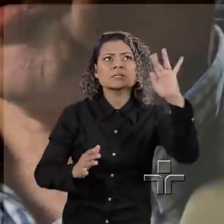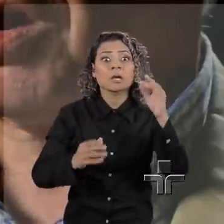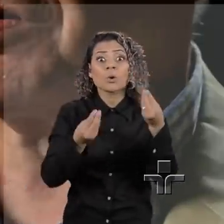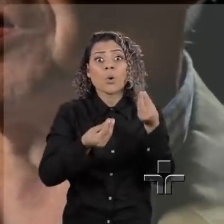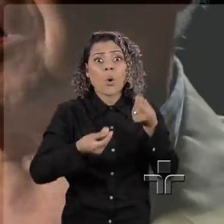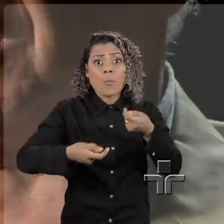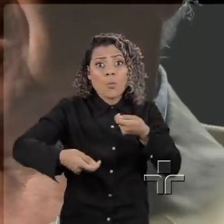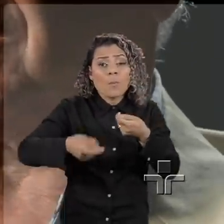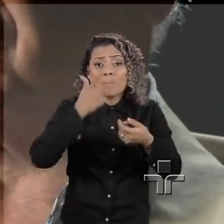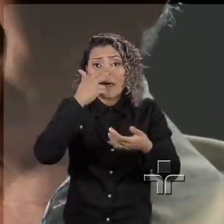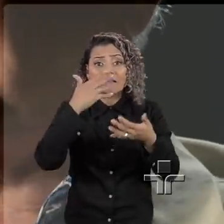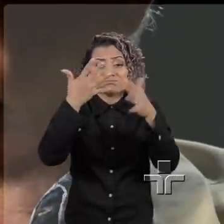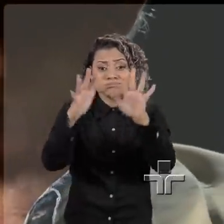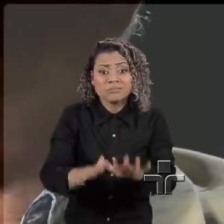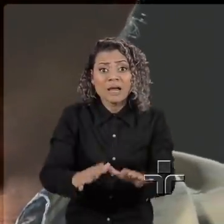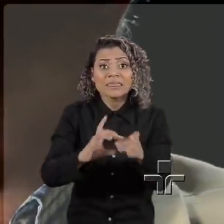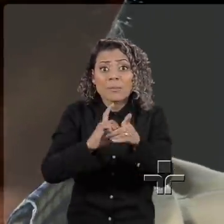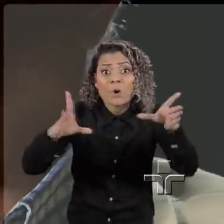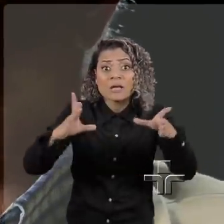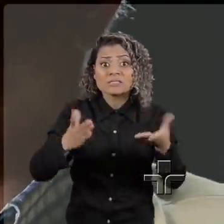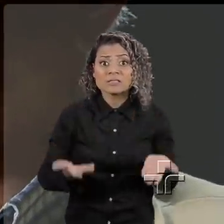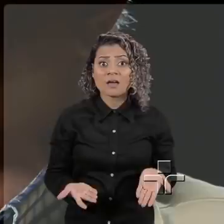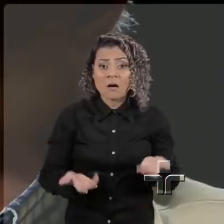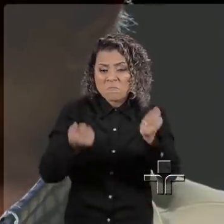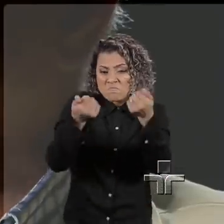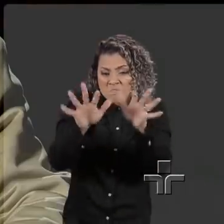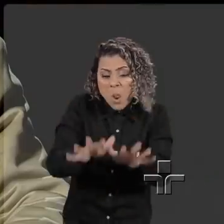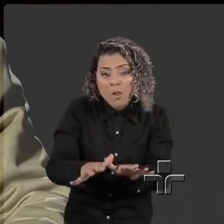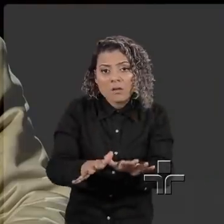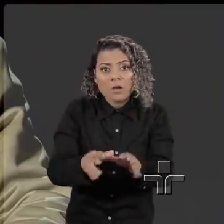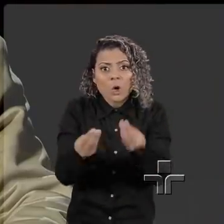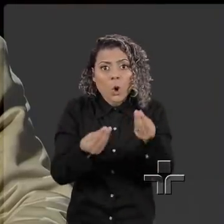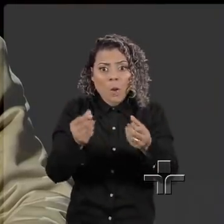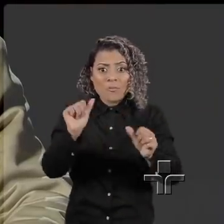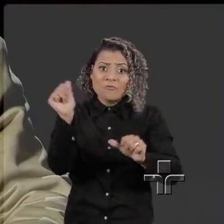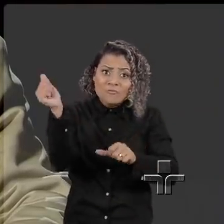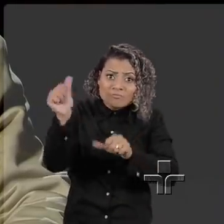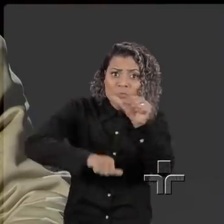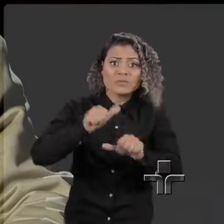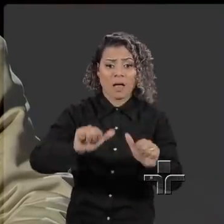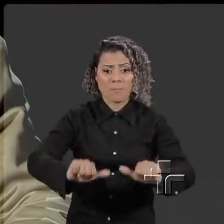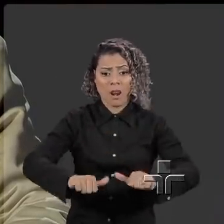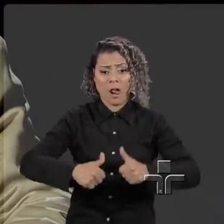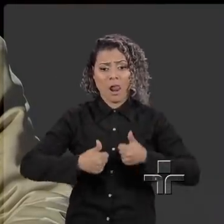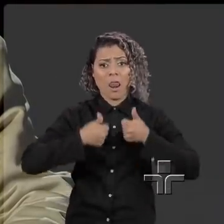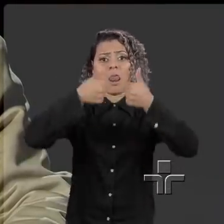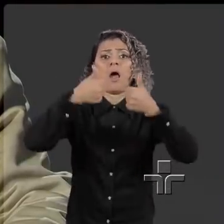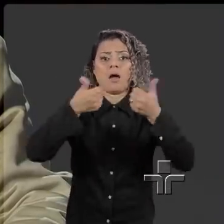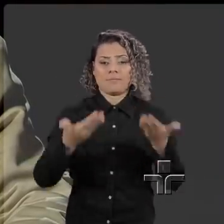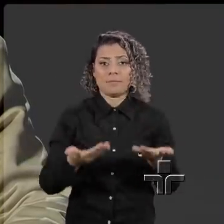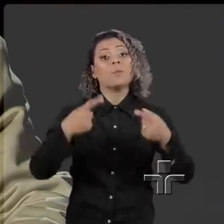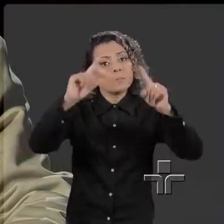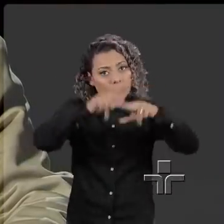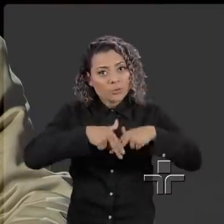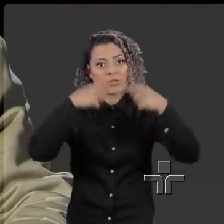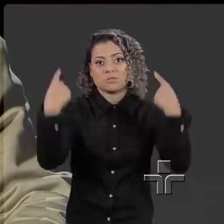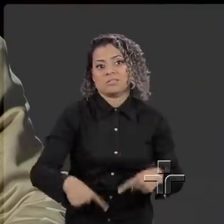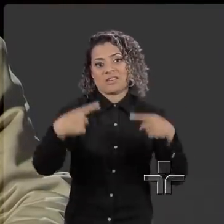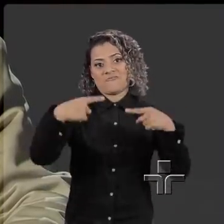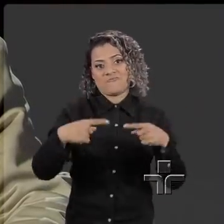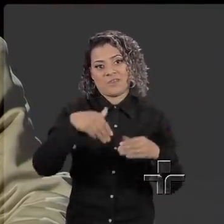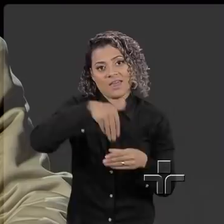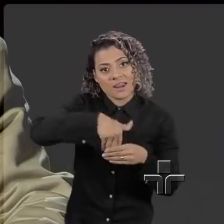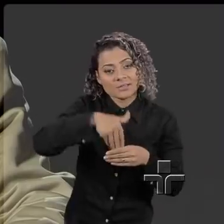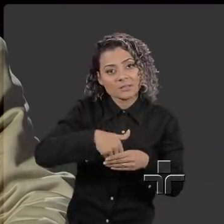da democracia, nas diferentes crises brasileiras e como sair da crise. E esse é o grande desafio deixado pelas eleições.